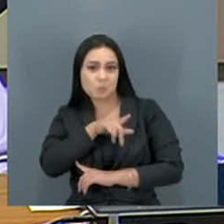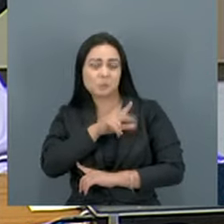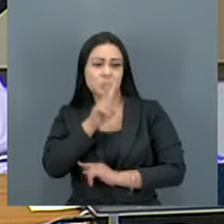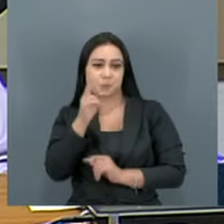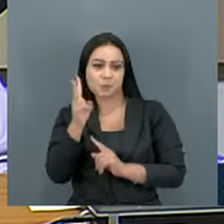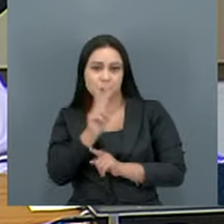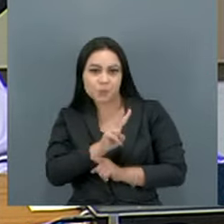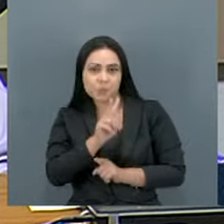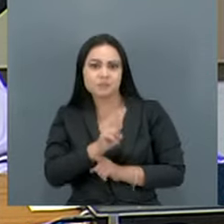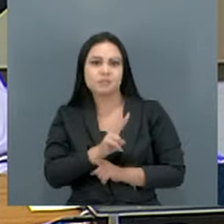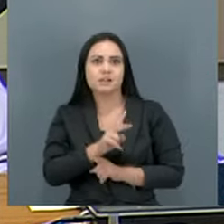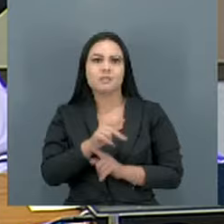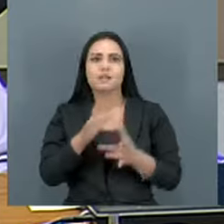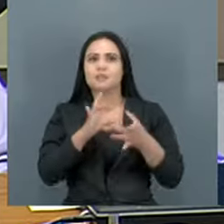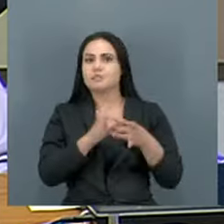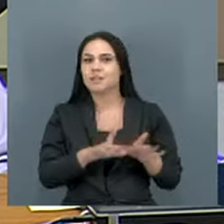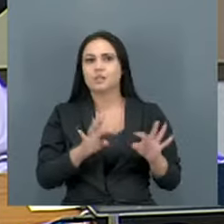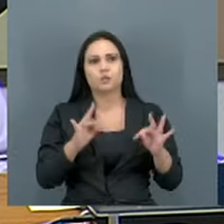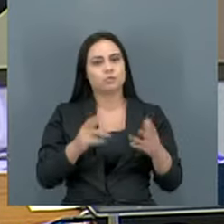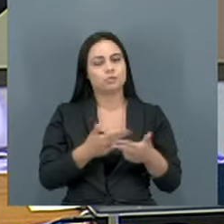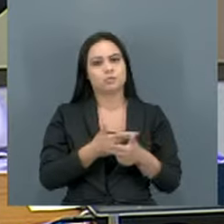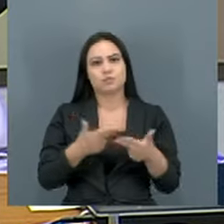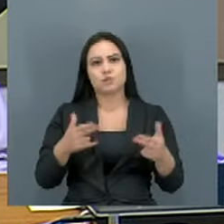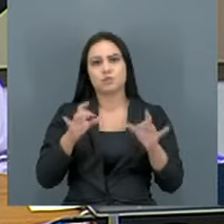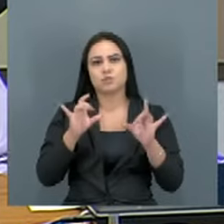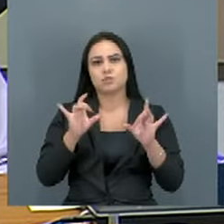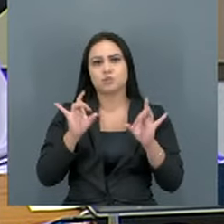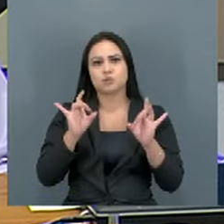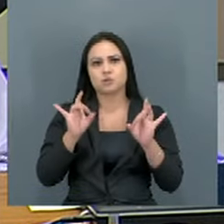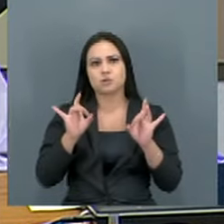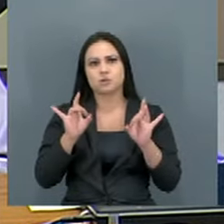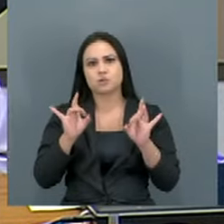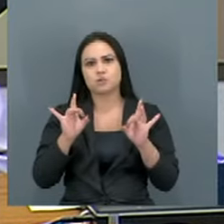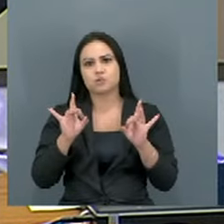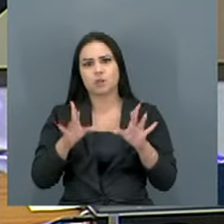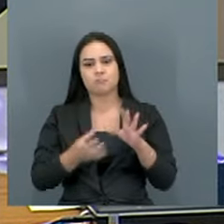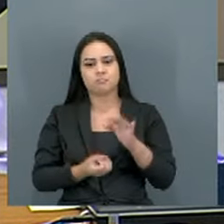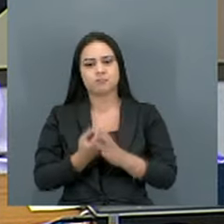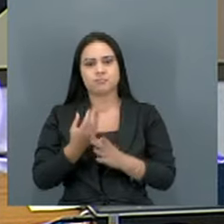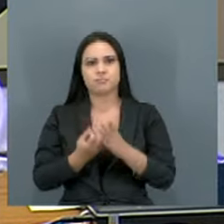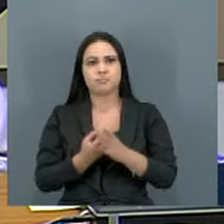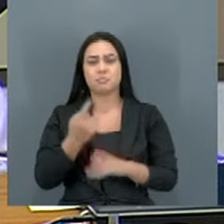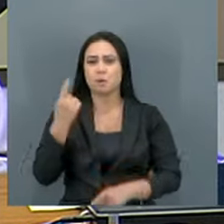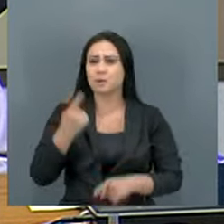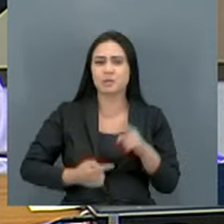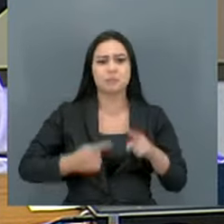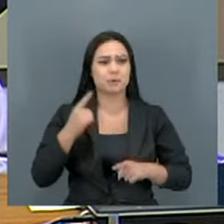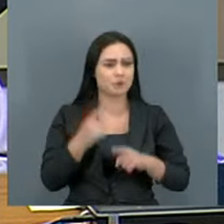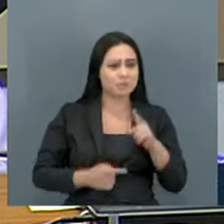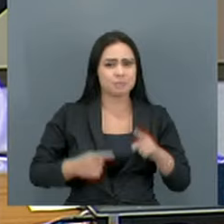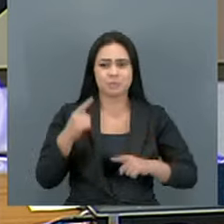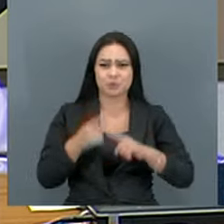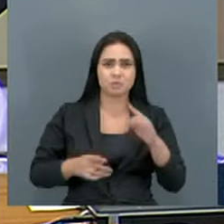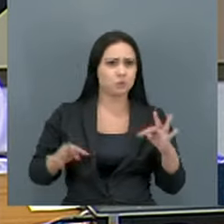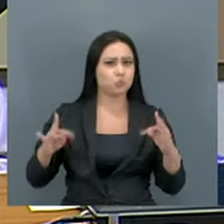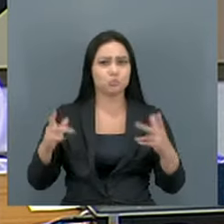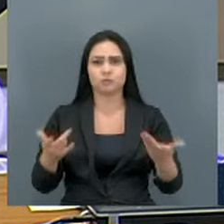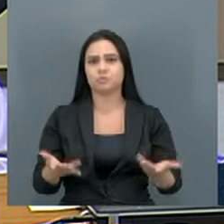Também a FUNAI que não deixa tudo com as coisas, só proíbe, proíbe, proíbe. Está proibindo em tudo.